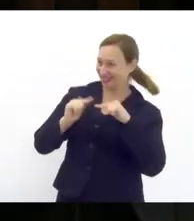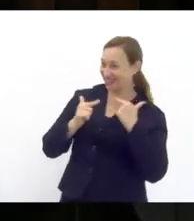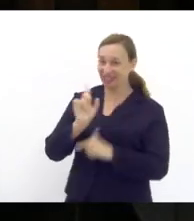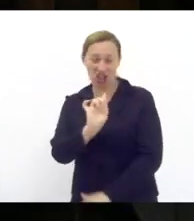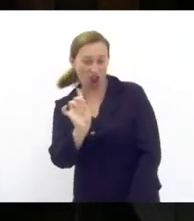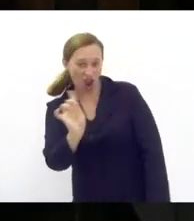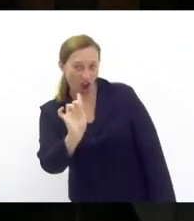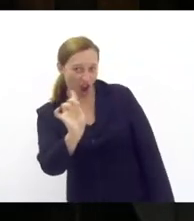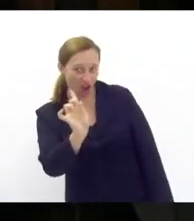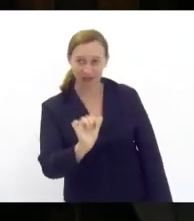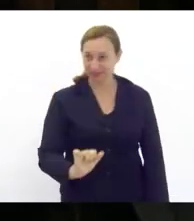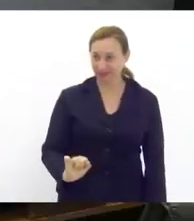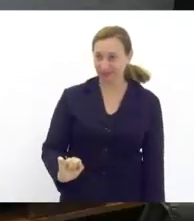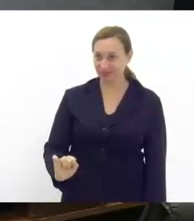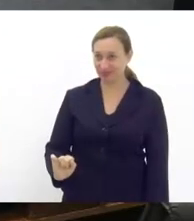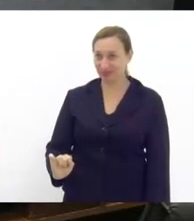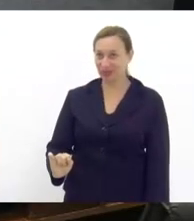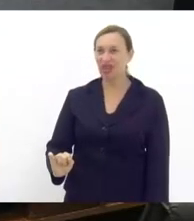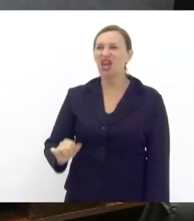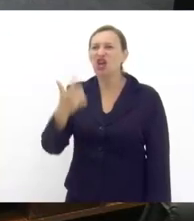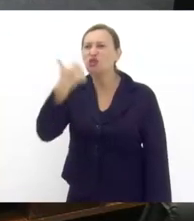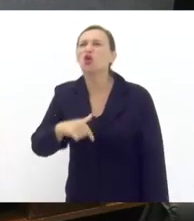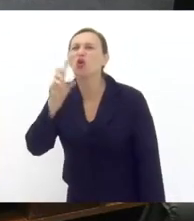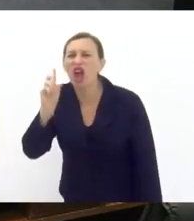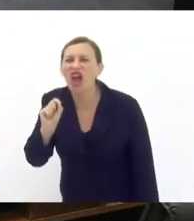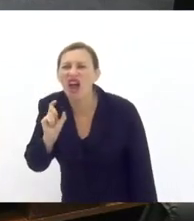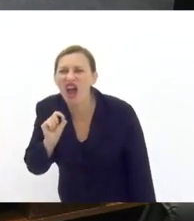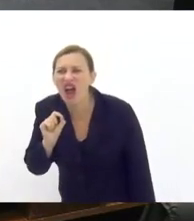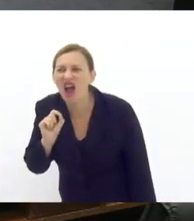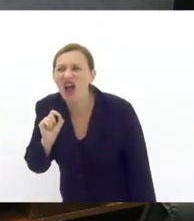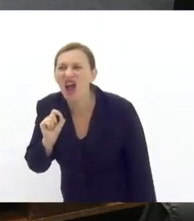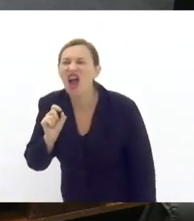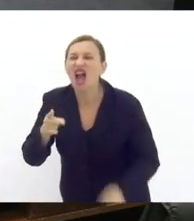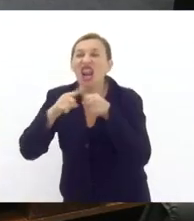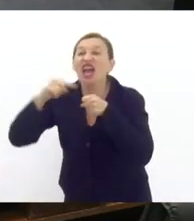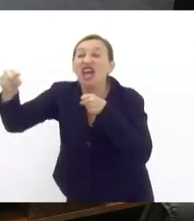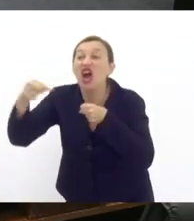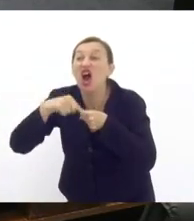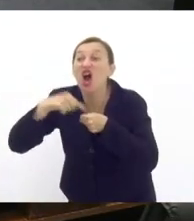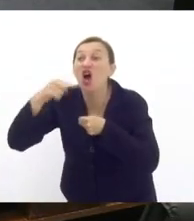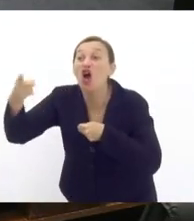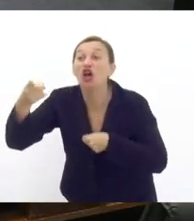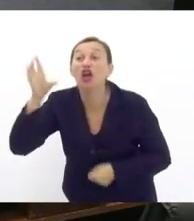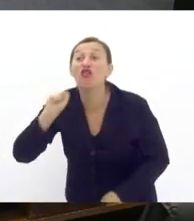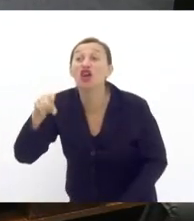E aí, presidente? Eu sou o quê? Liga o microfone dele, presidente.